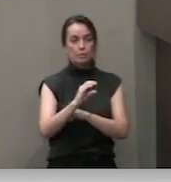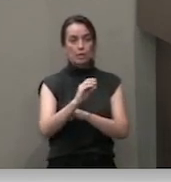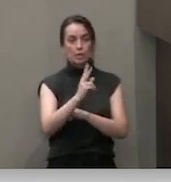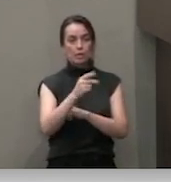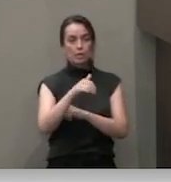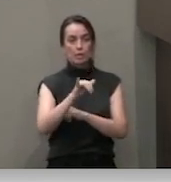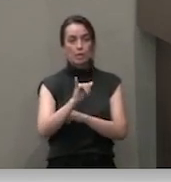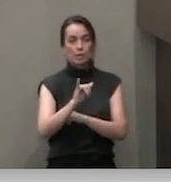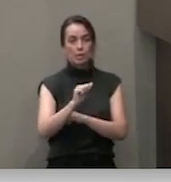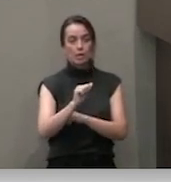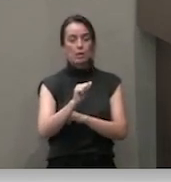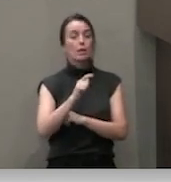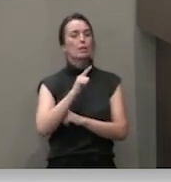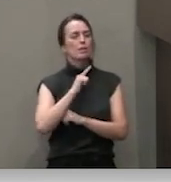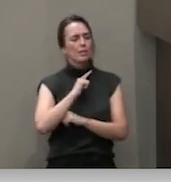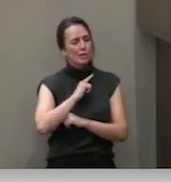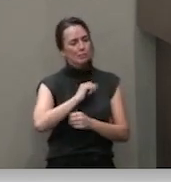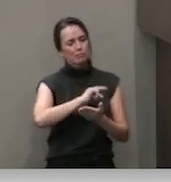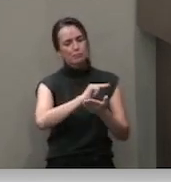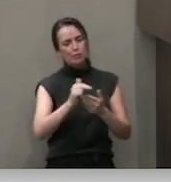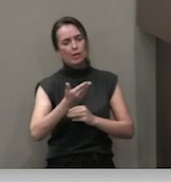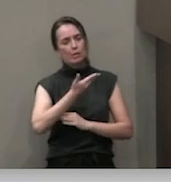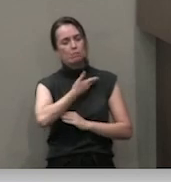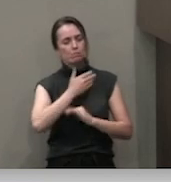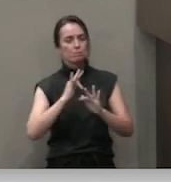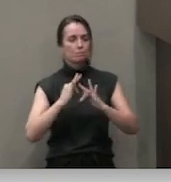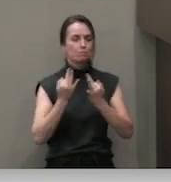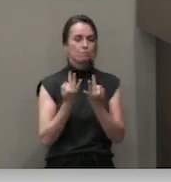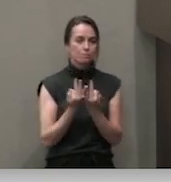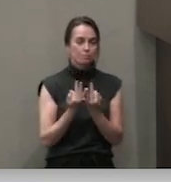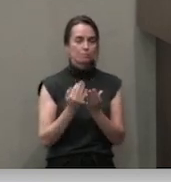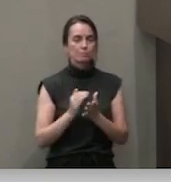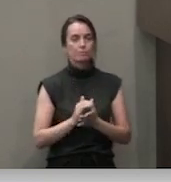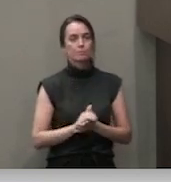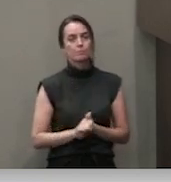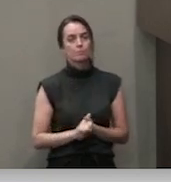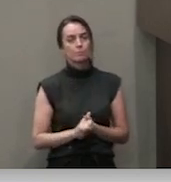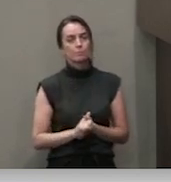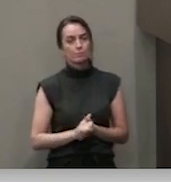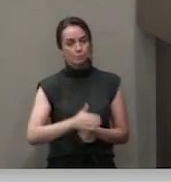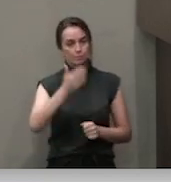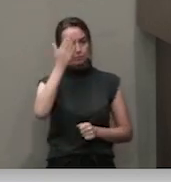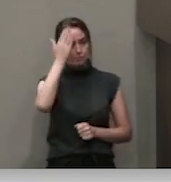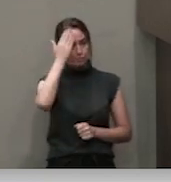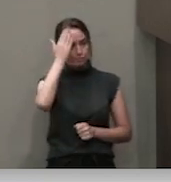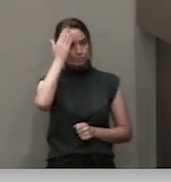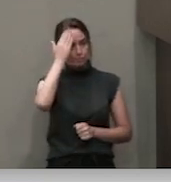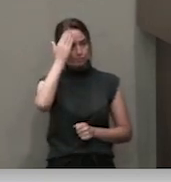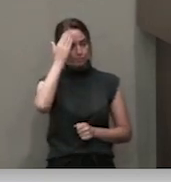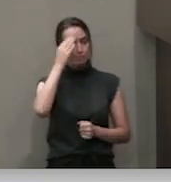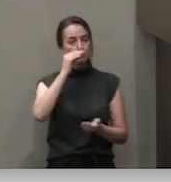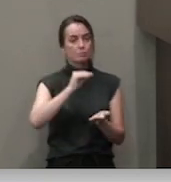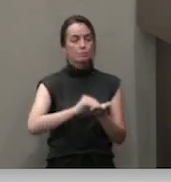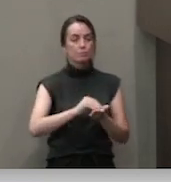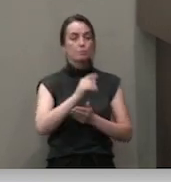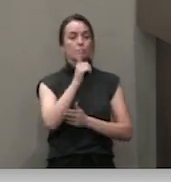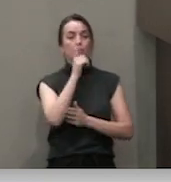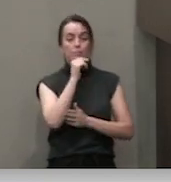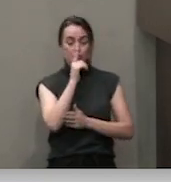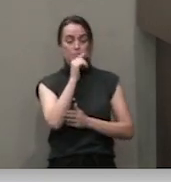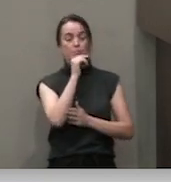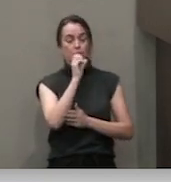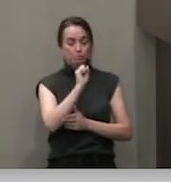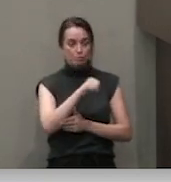temos muitos amigos muitas famílias e sabemos da falta d'água e não é